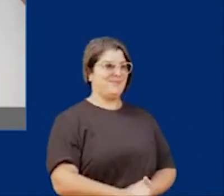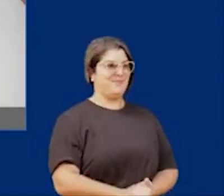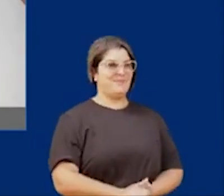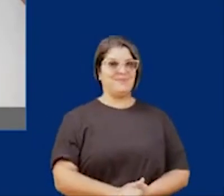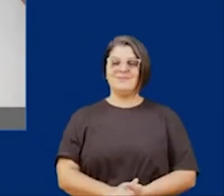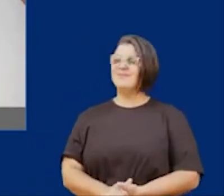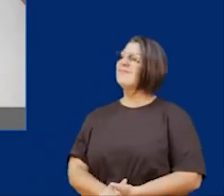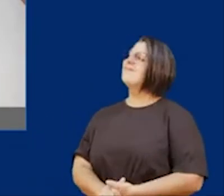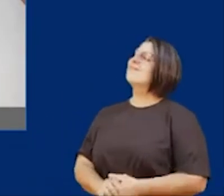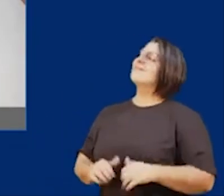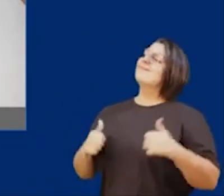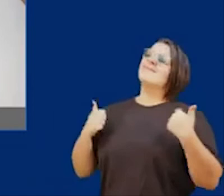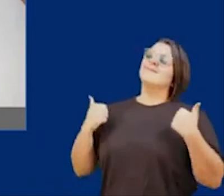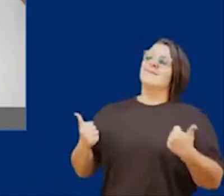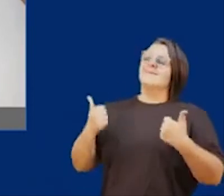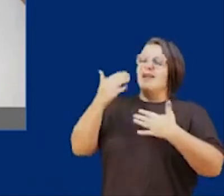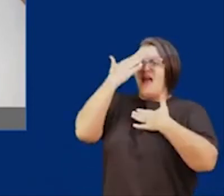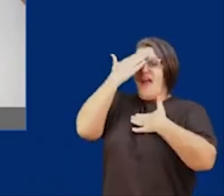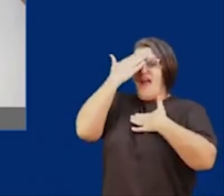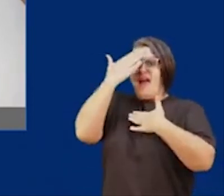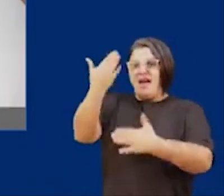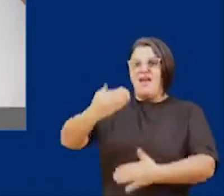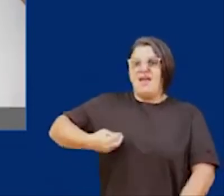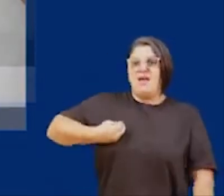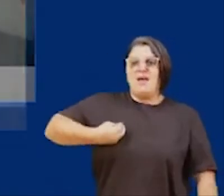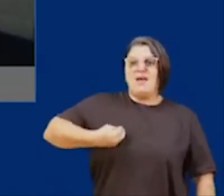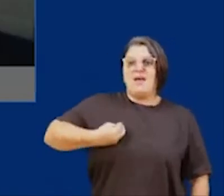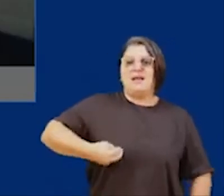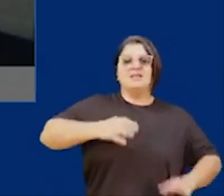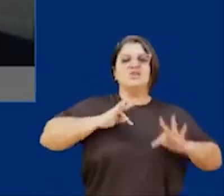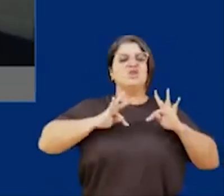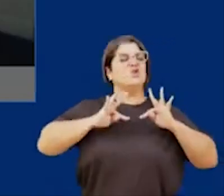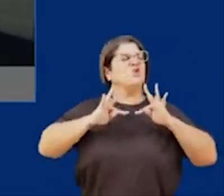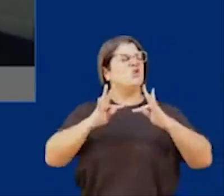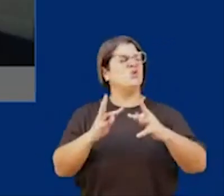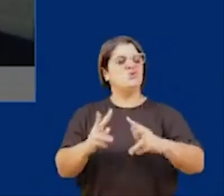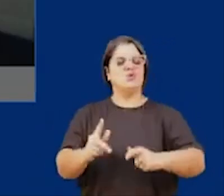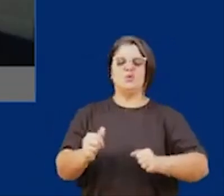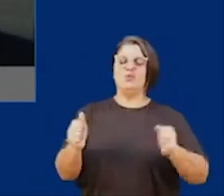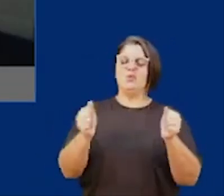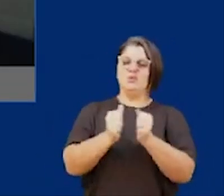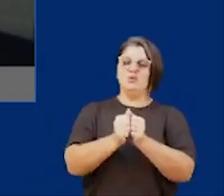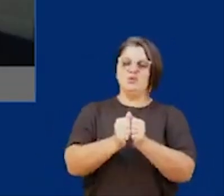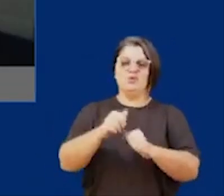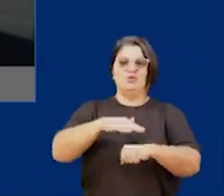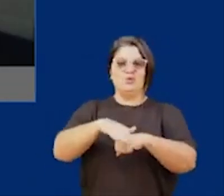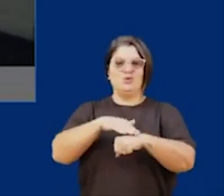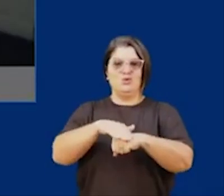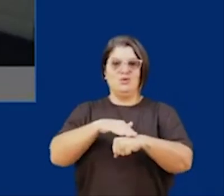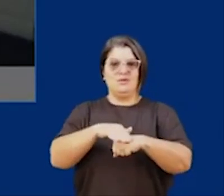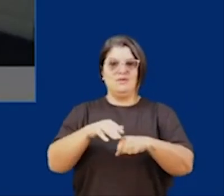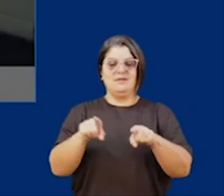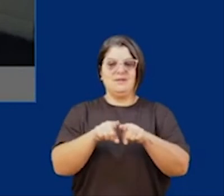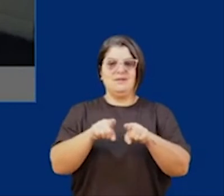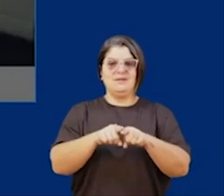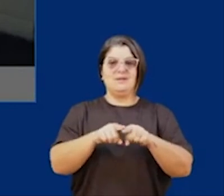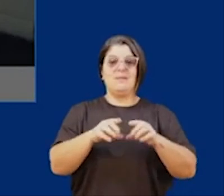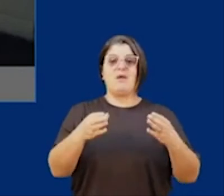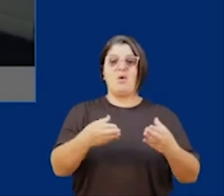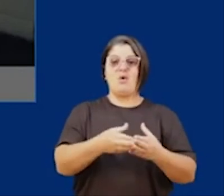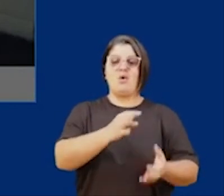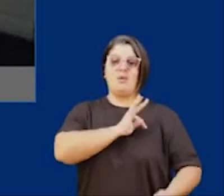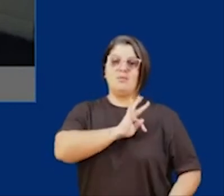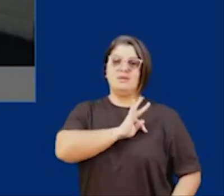Bom, agradecemos a presença de todos e todas que estiveram conosco nessa conversa, bem como a equipe técnica e